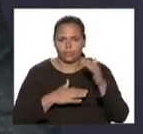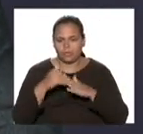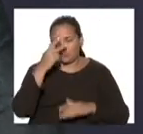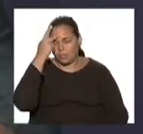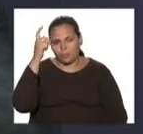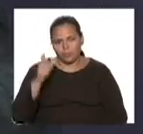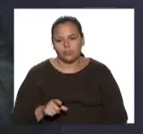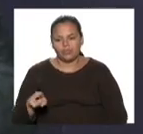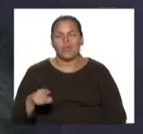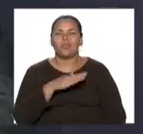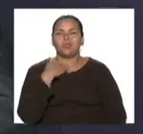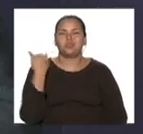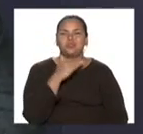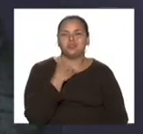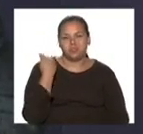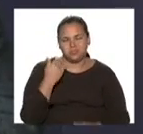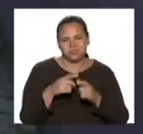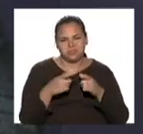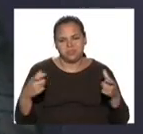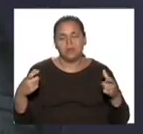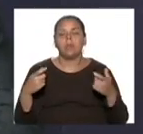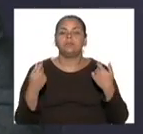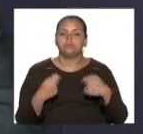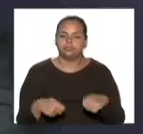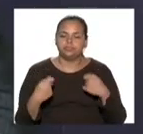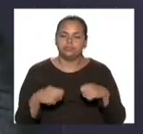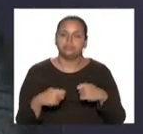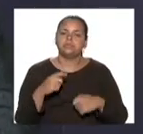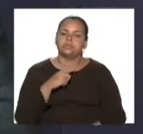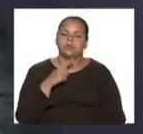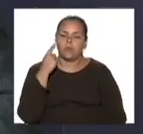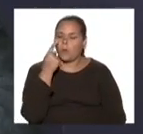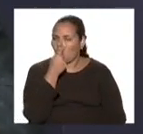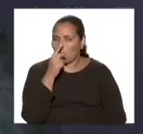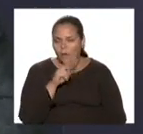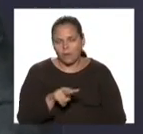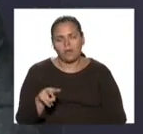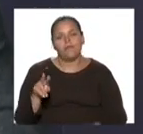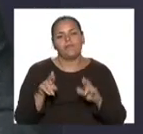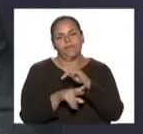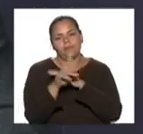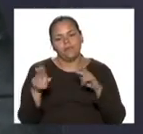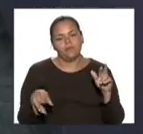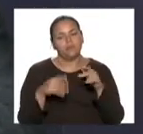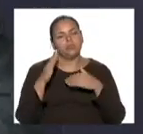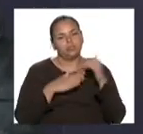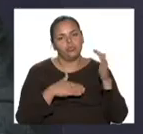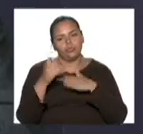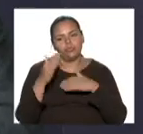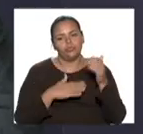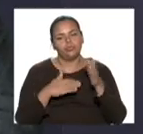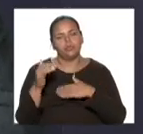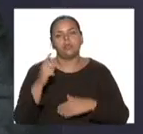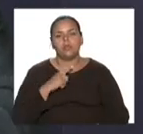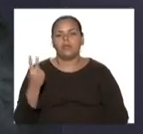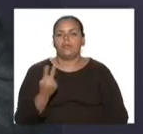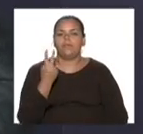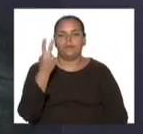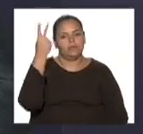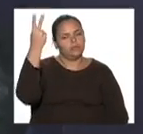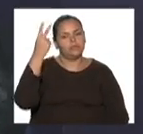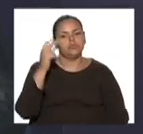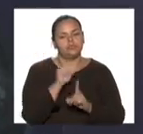profissão em que a pessoa está morrendo. Então, nós temos que ter esse olhar diferenciado para que esse profissional tenha